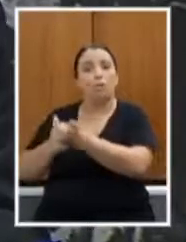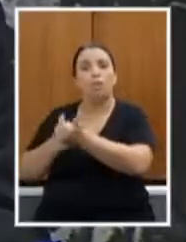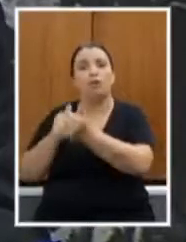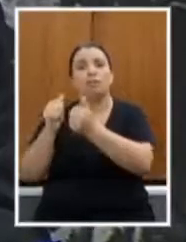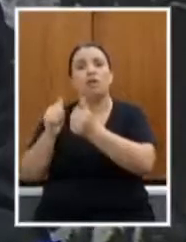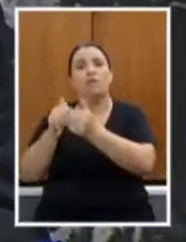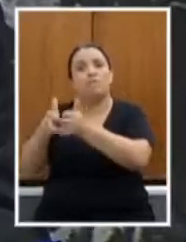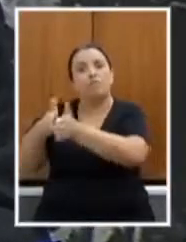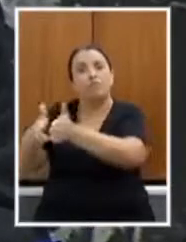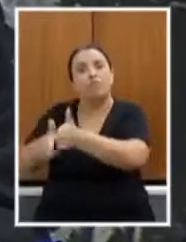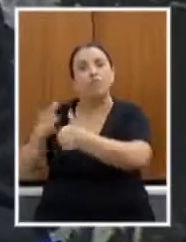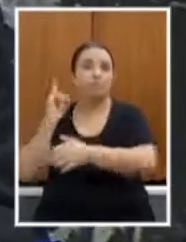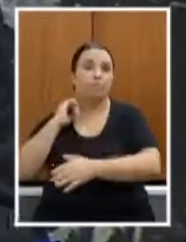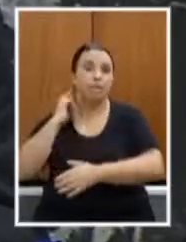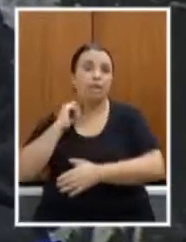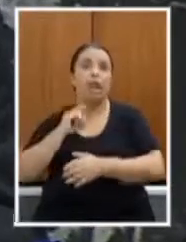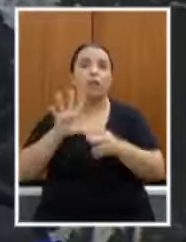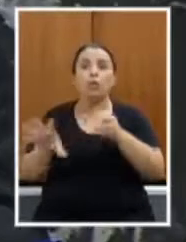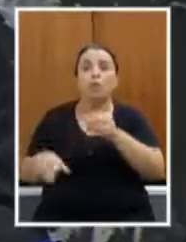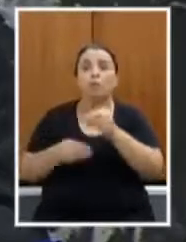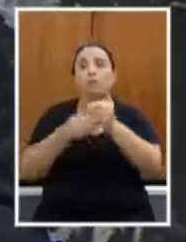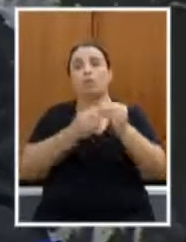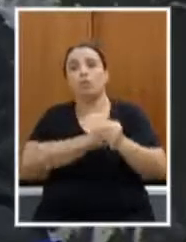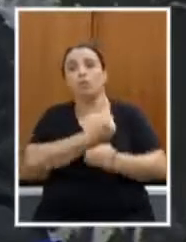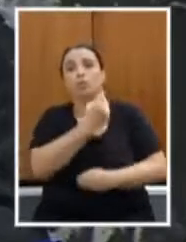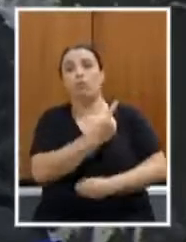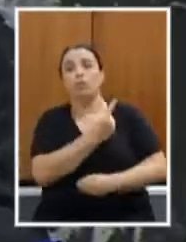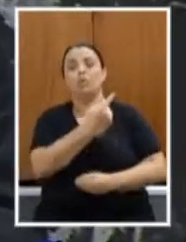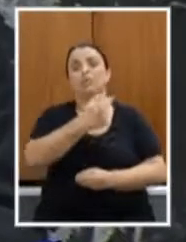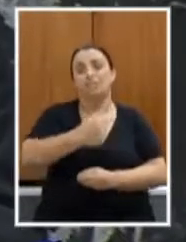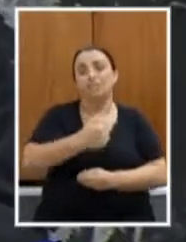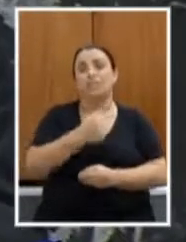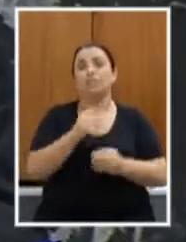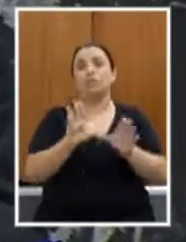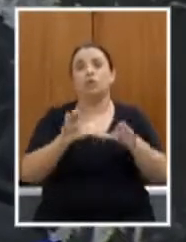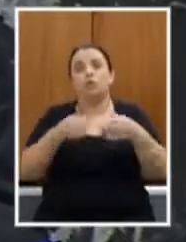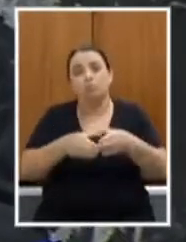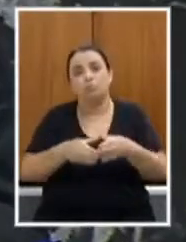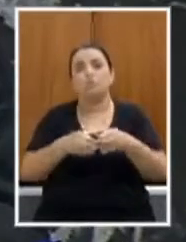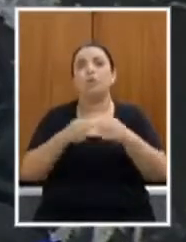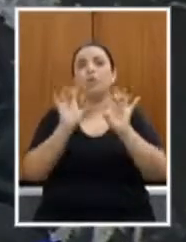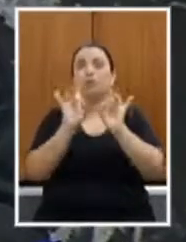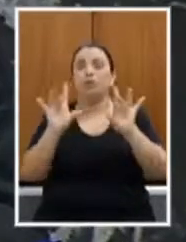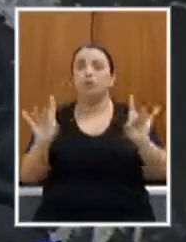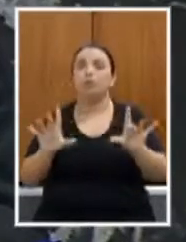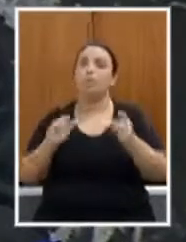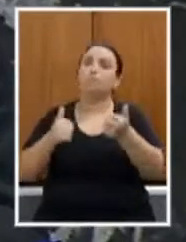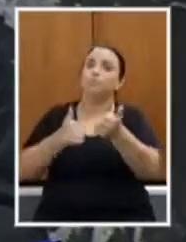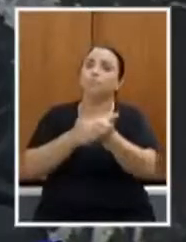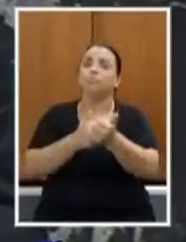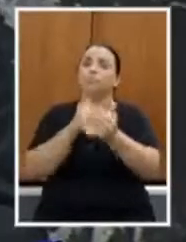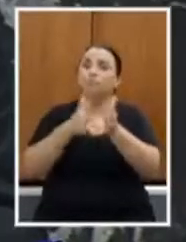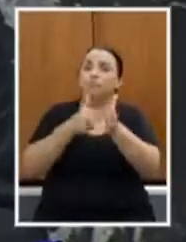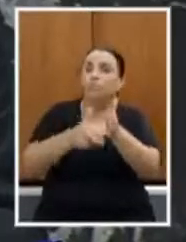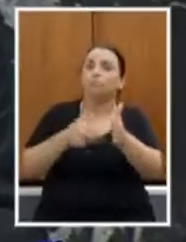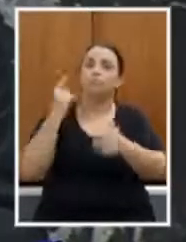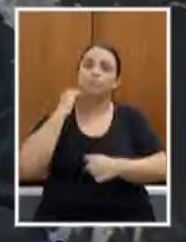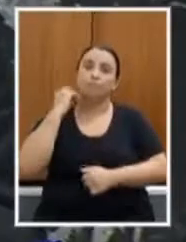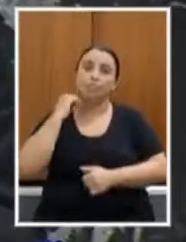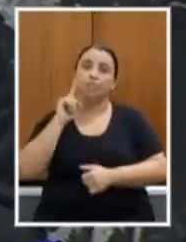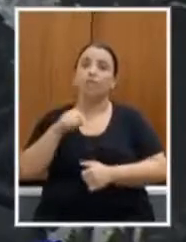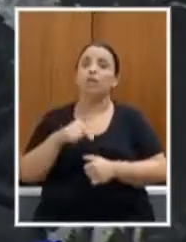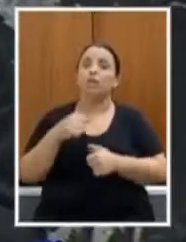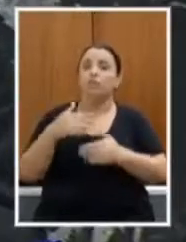as emendas números 1 e 7 da Comissão Extraordinária Pró-Ferrovias Mineiras, na forma das